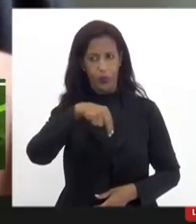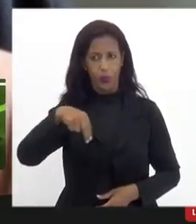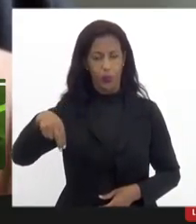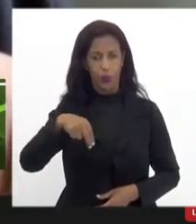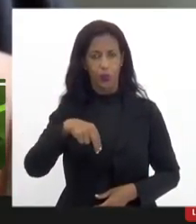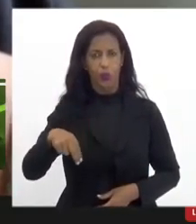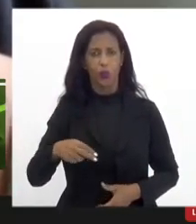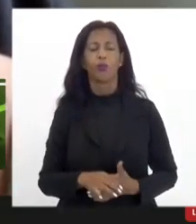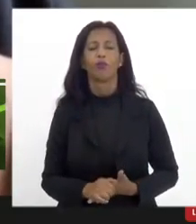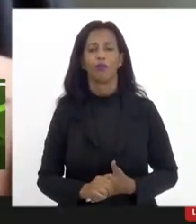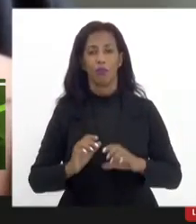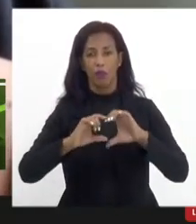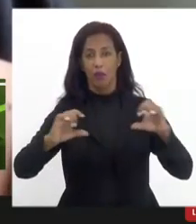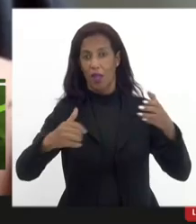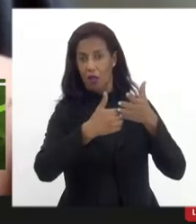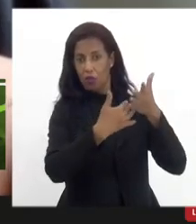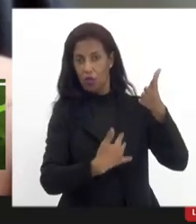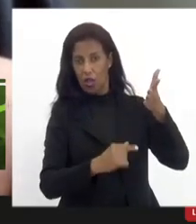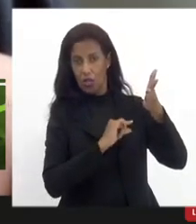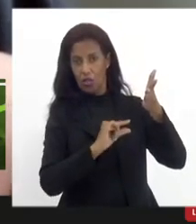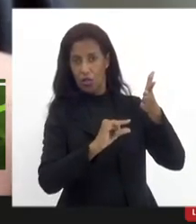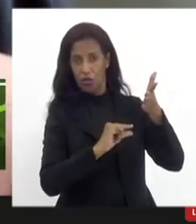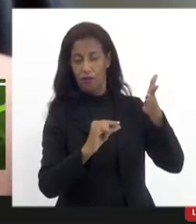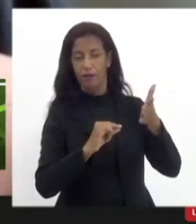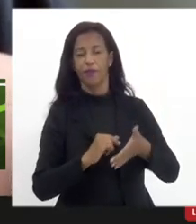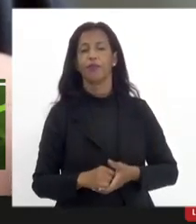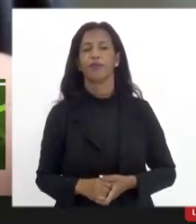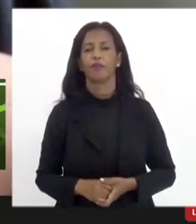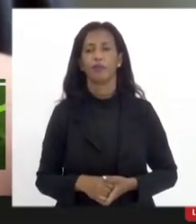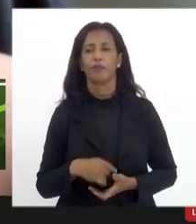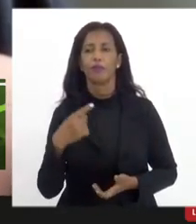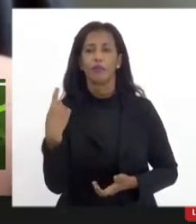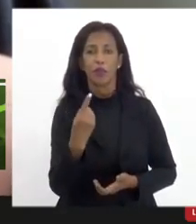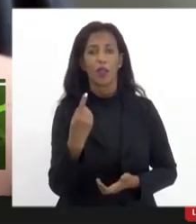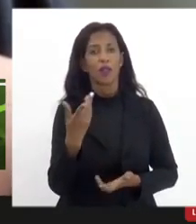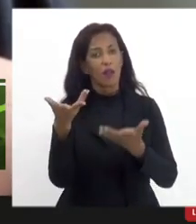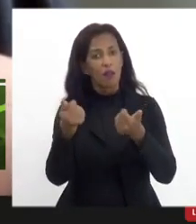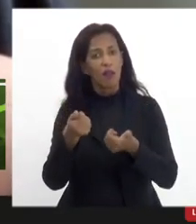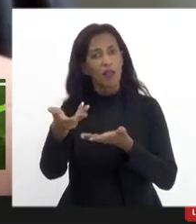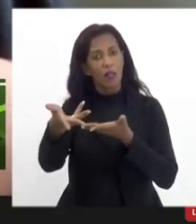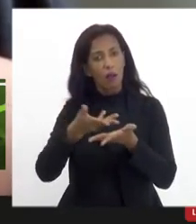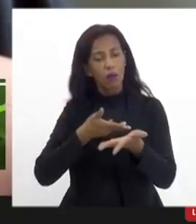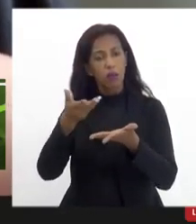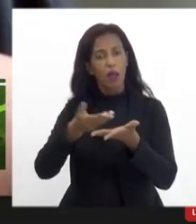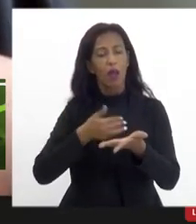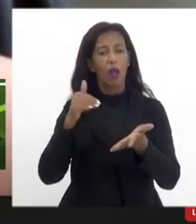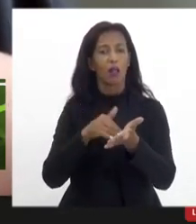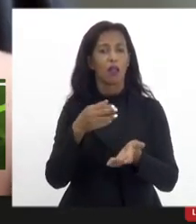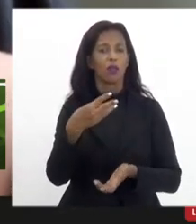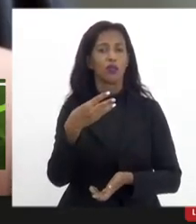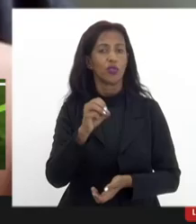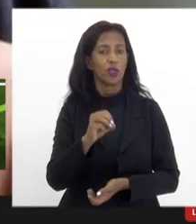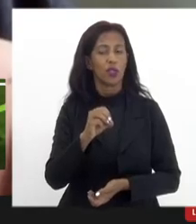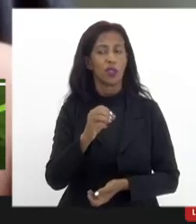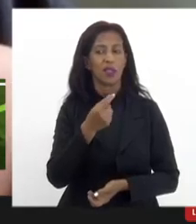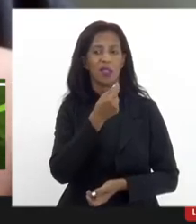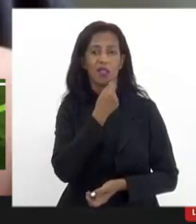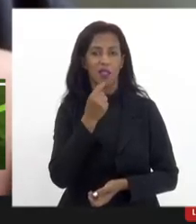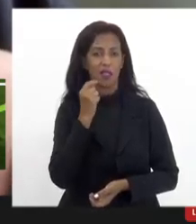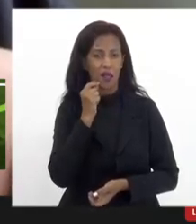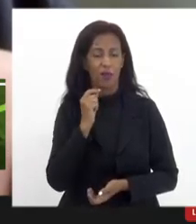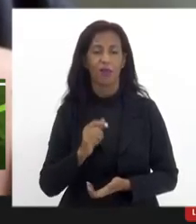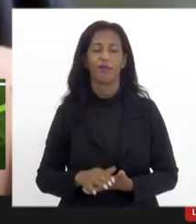comissãocultura.alerj@gmail.com. Eu escrevi aqui no chat também, para quem está aqui dentro. E que a gente vai receber aí até o dia 30 de junho, desculpa,